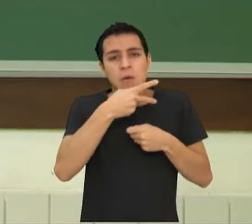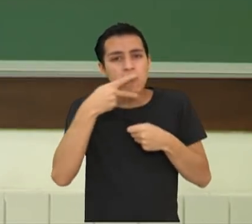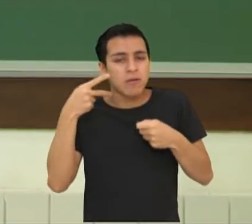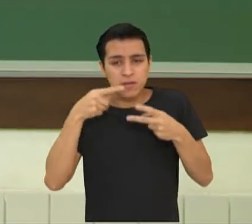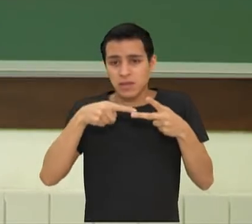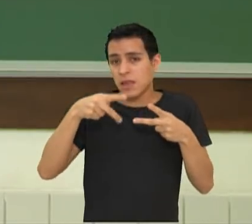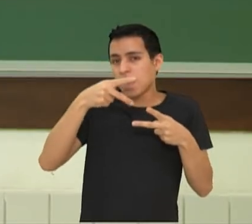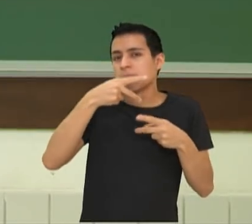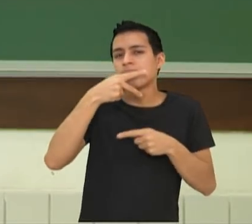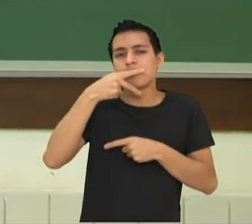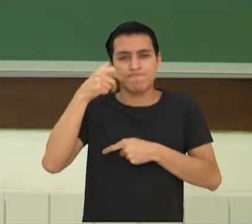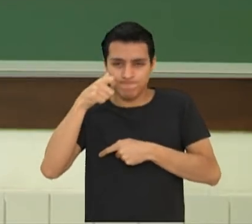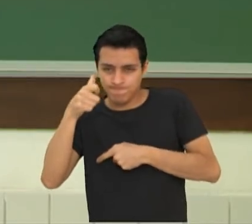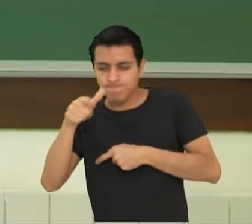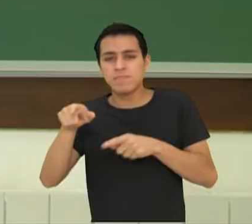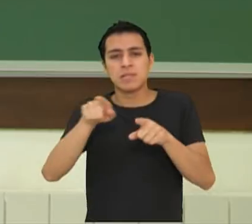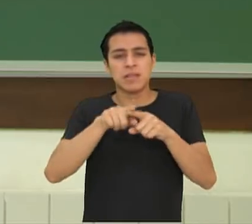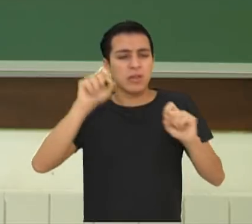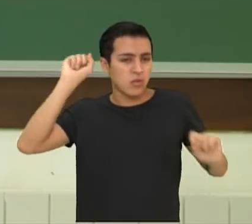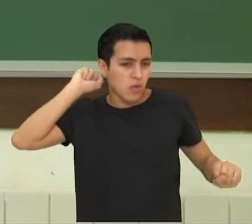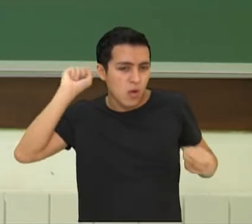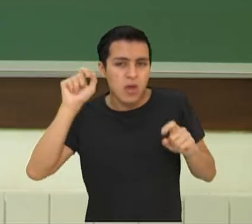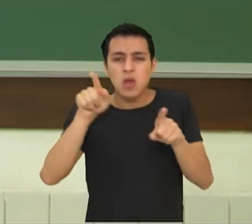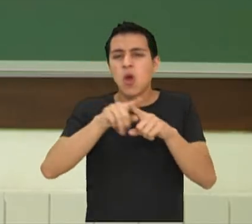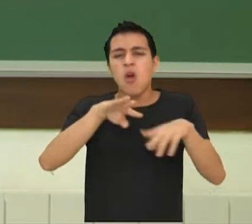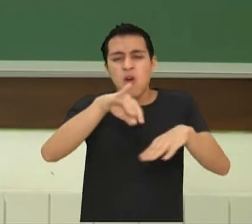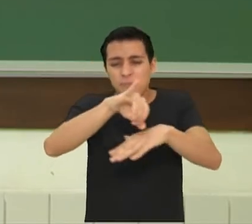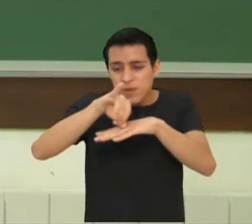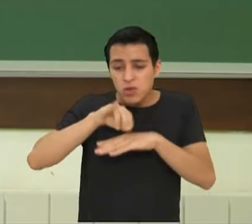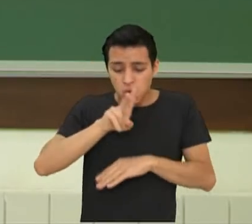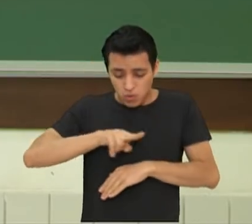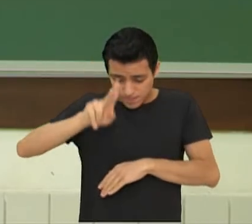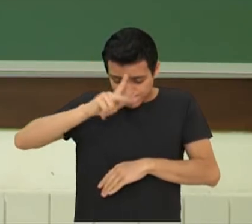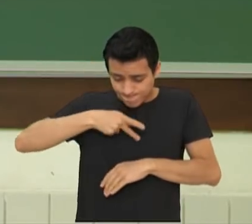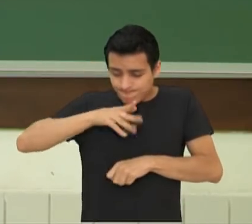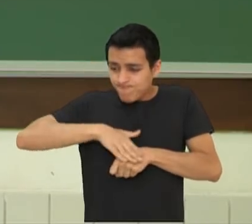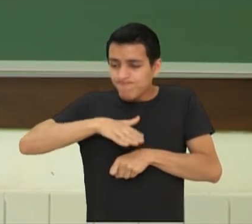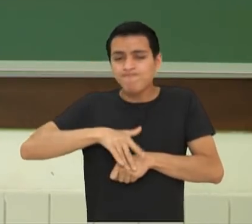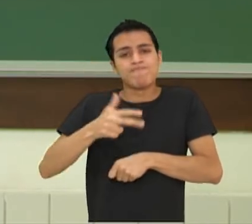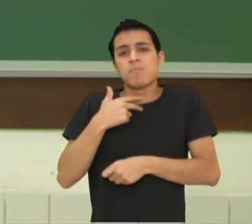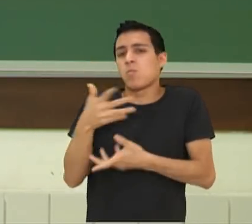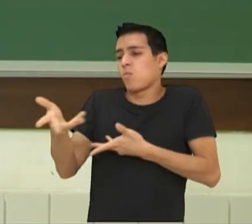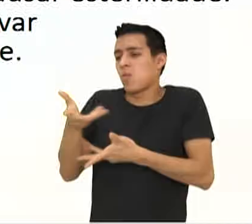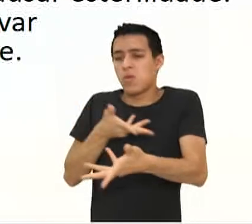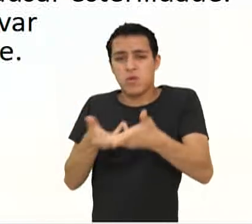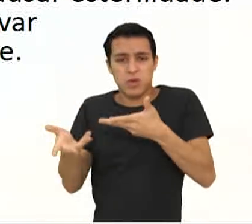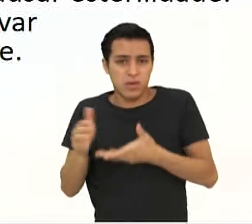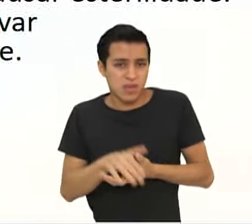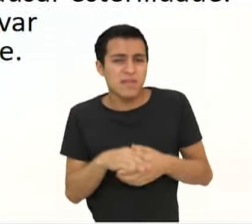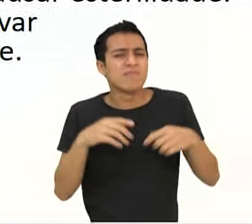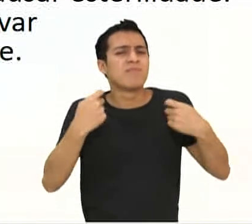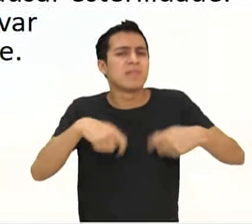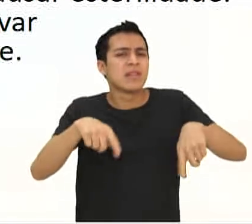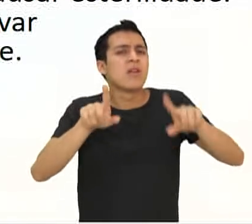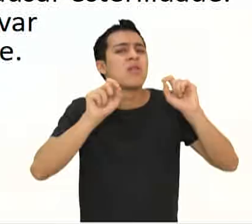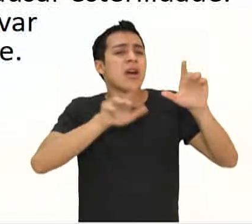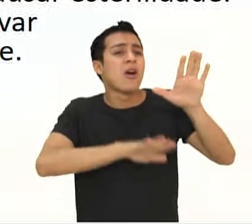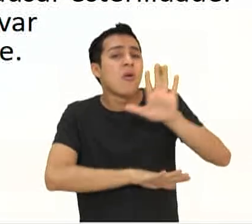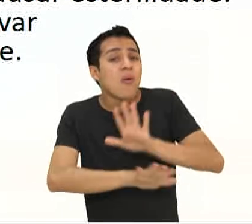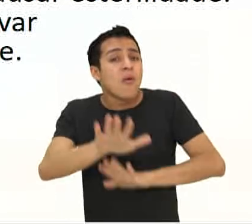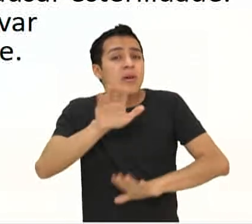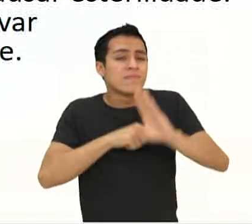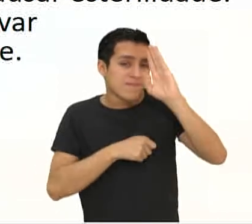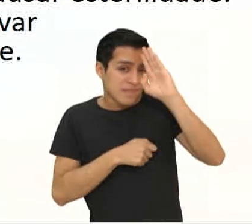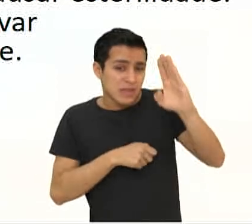cuecas, calcinhas, toalhas de banho, objetos de uso pessoal. E nós temos que tomar muito cuidado, pessoal,